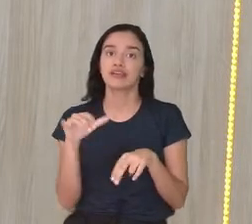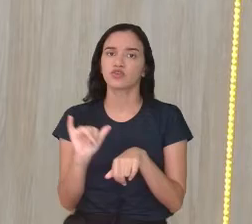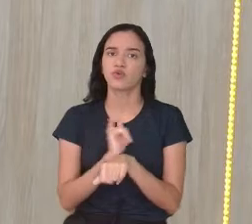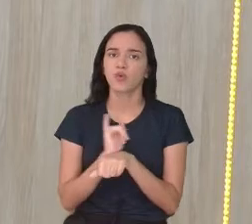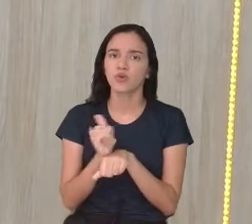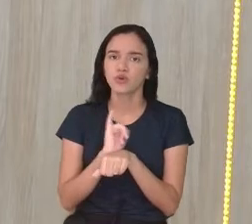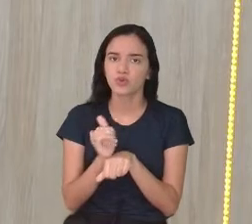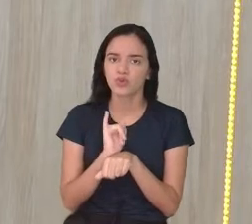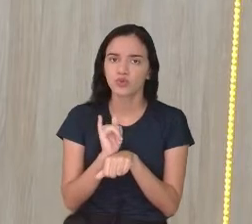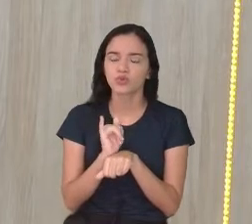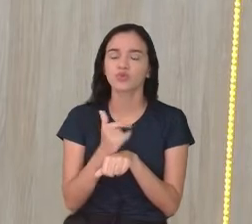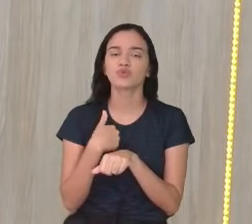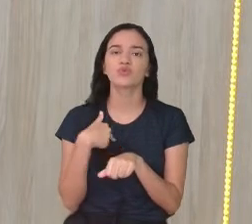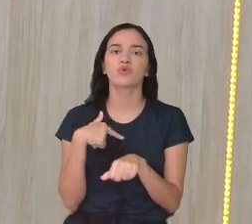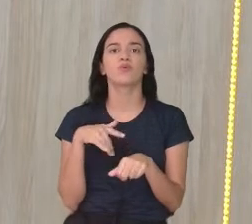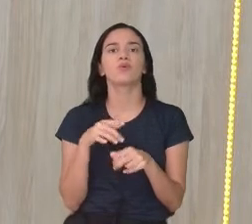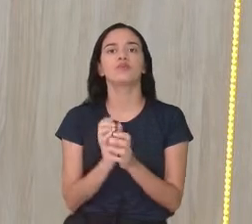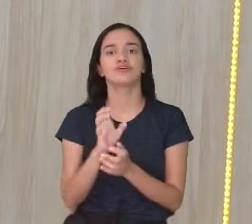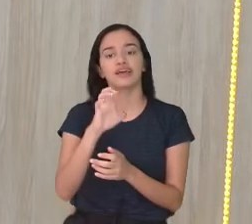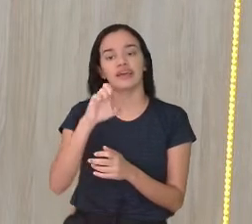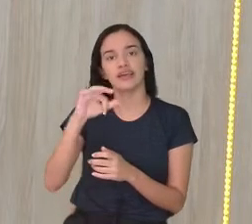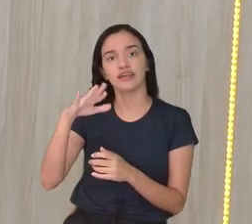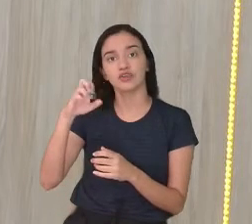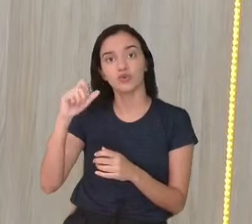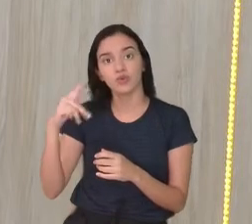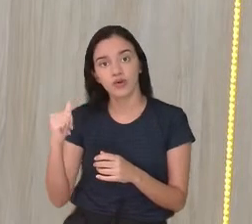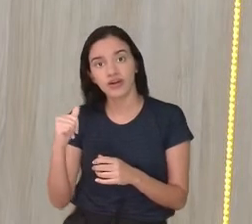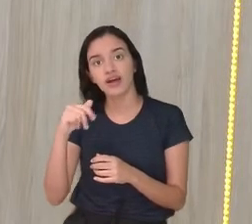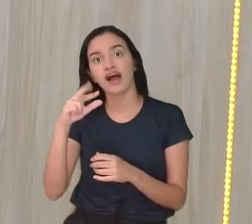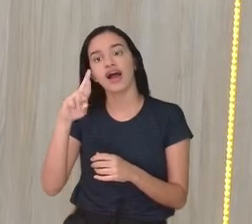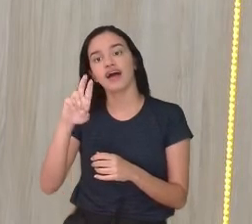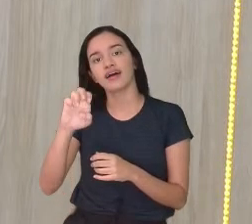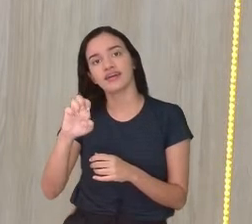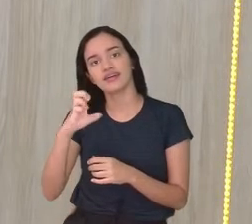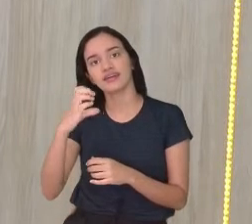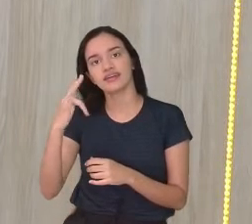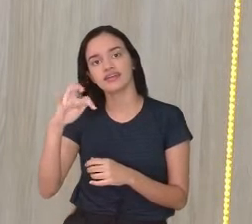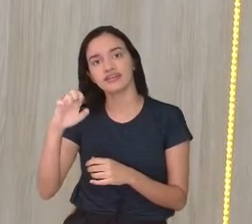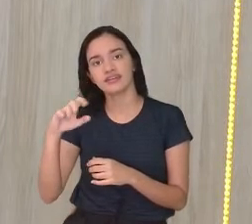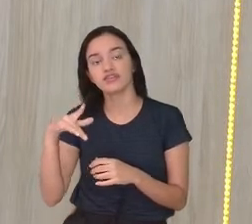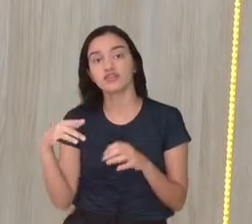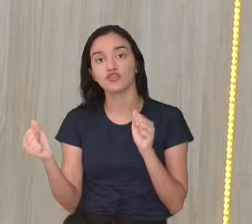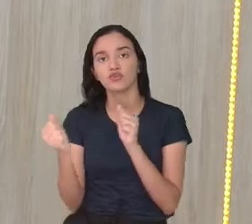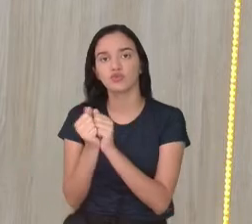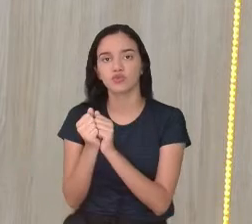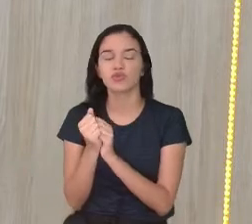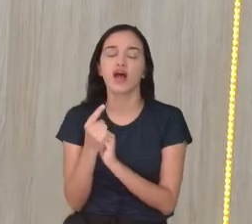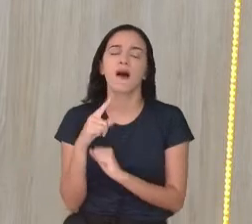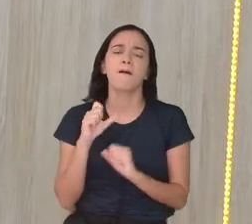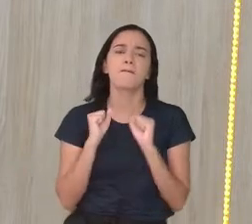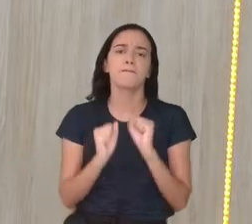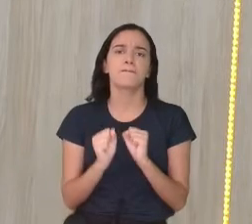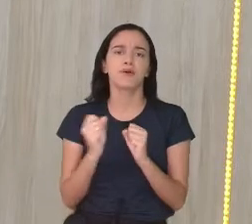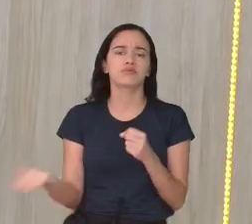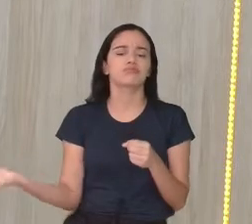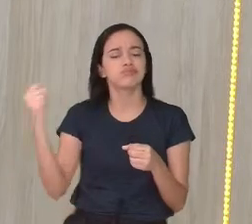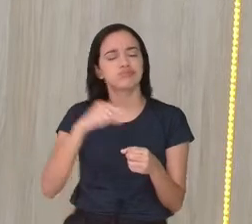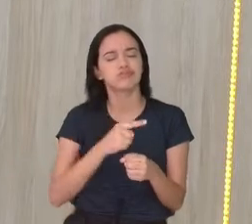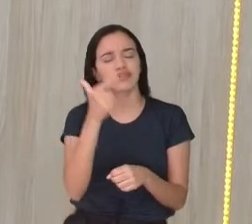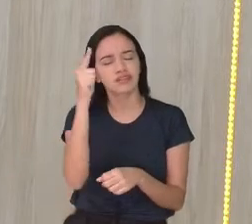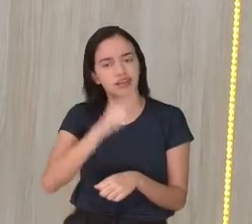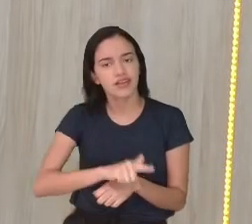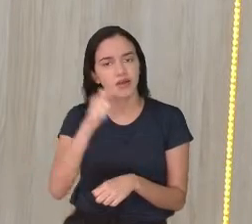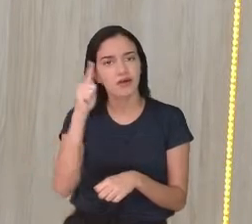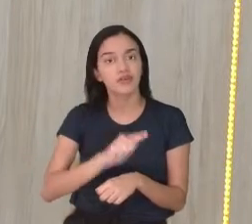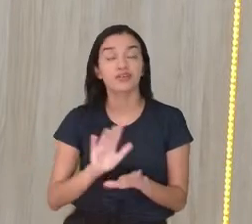aulas disponíveis, Educa Recife, tudo junto, que você pode ir assistindo devagarzinho, pausando, pode retornar, você vai lá e o professor falou